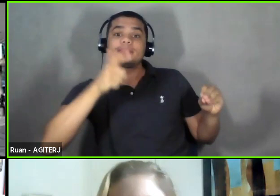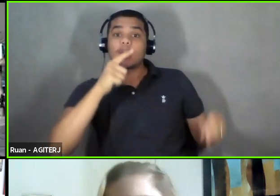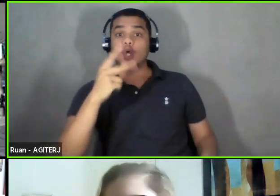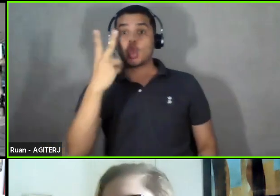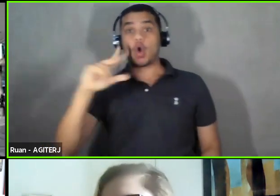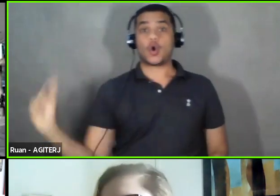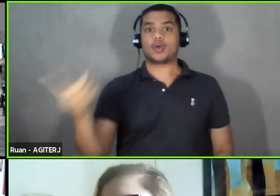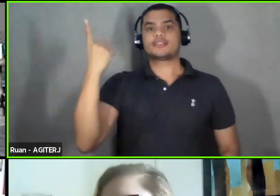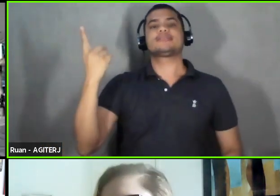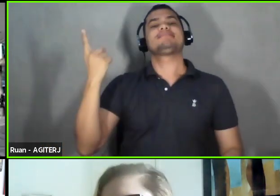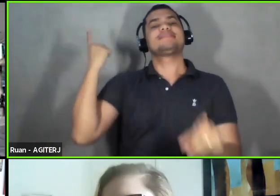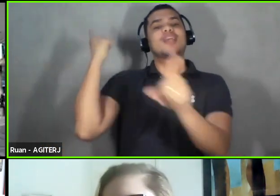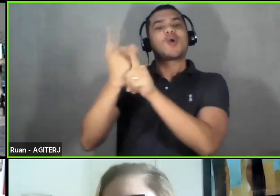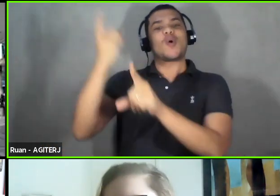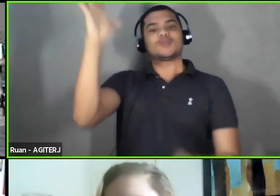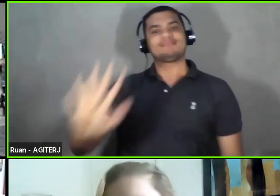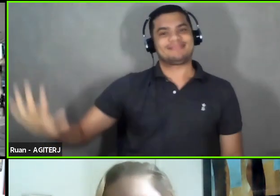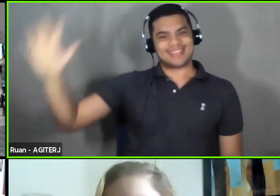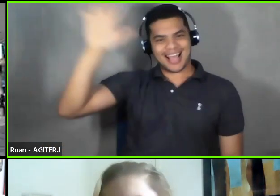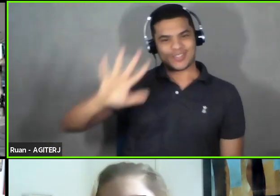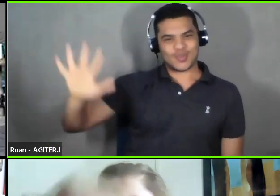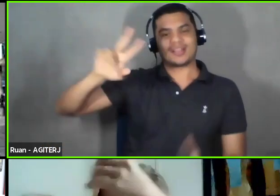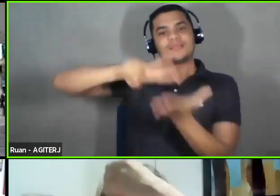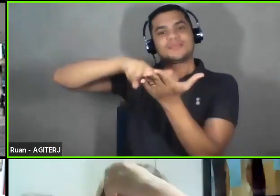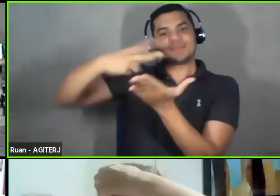encontros nacionais de tradutores, em